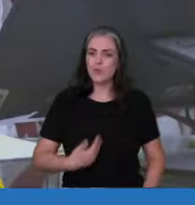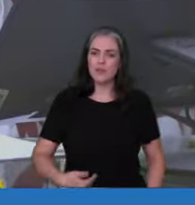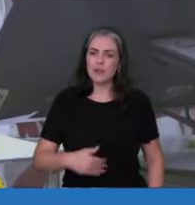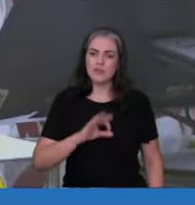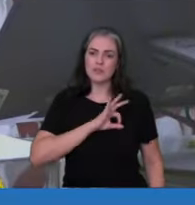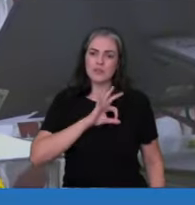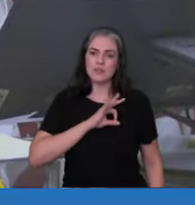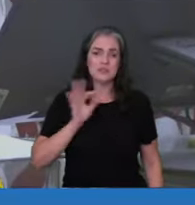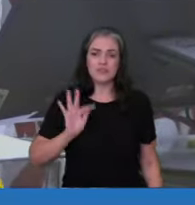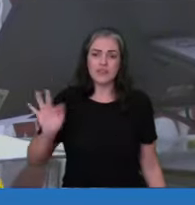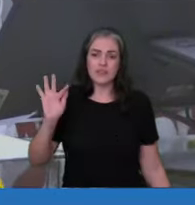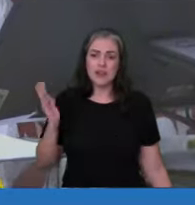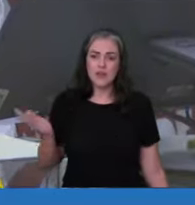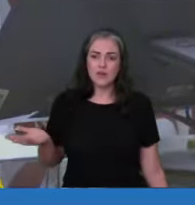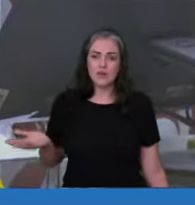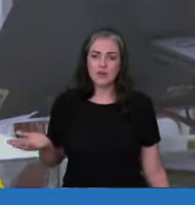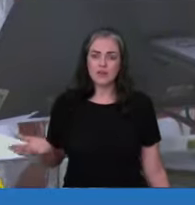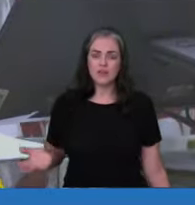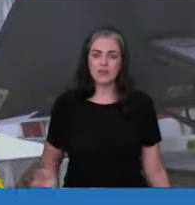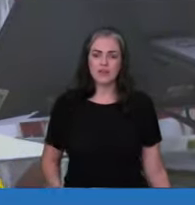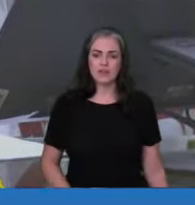Federal.